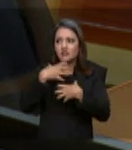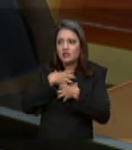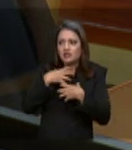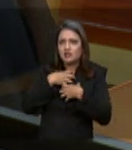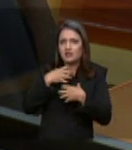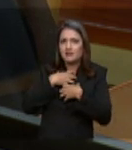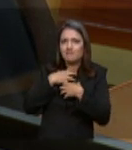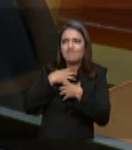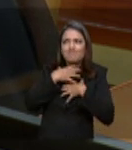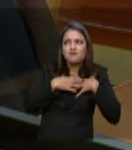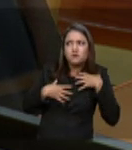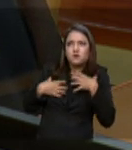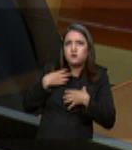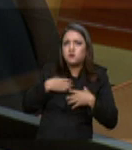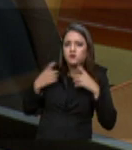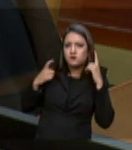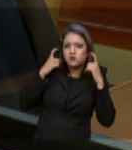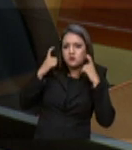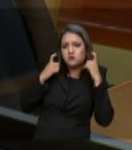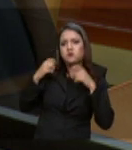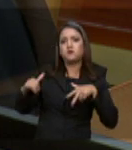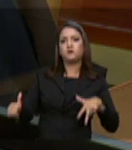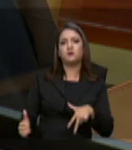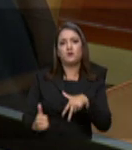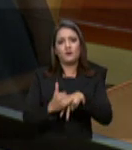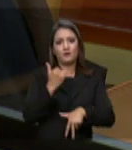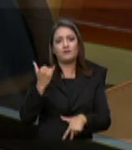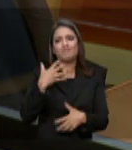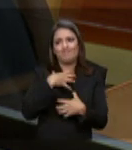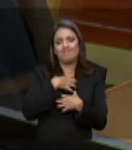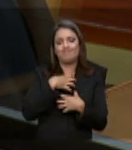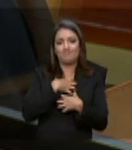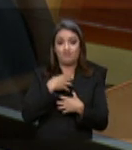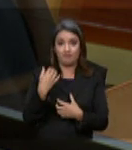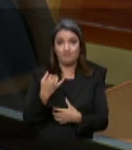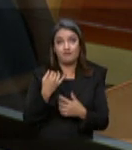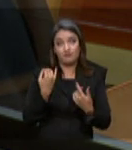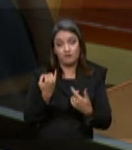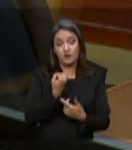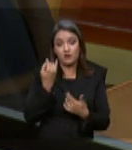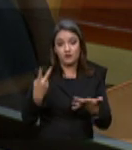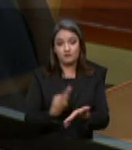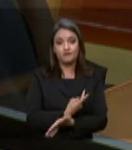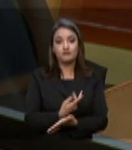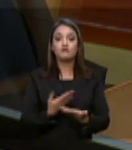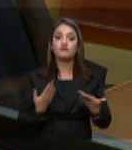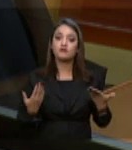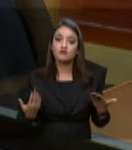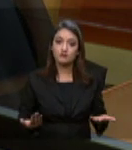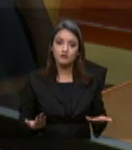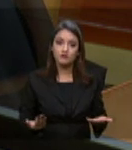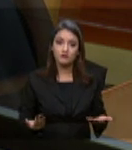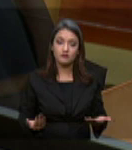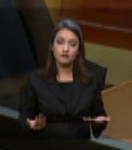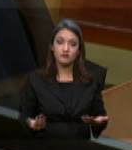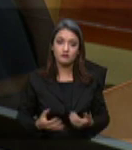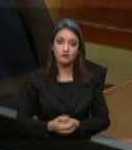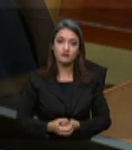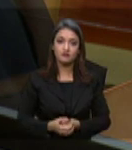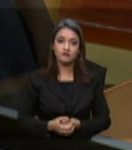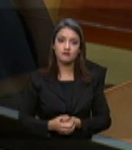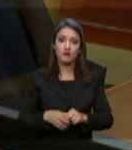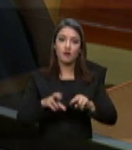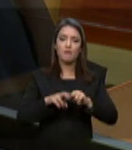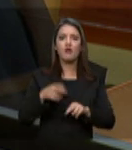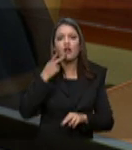intimidar vítima e relevante pois que a vítima efetivamente sinta-se utilizada com efeito da narração